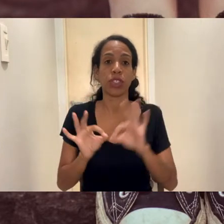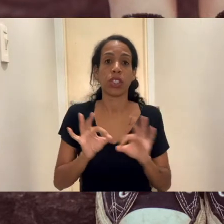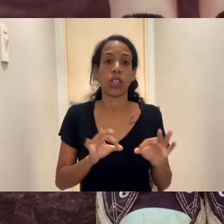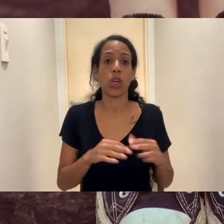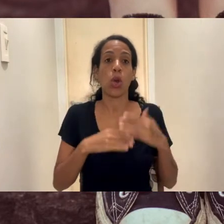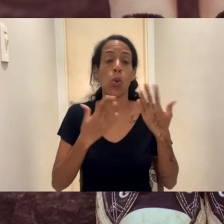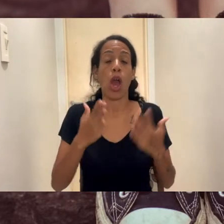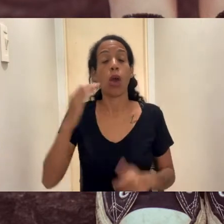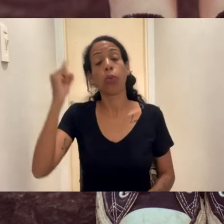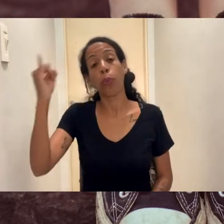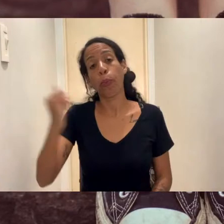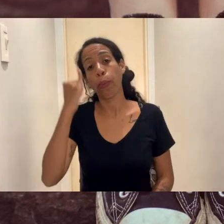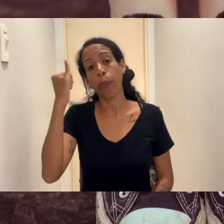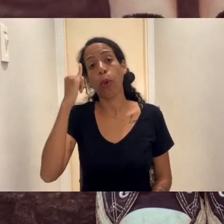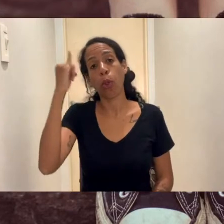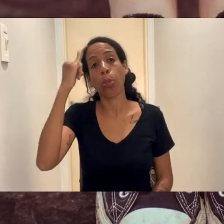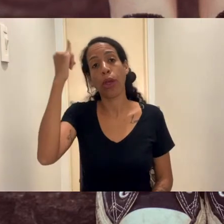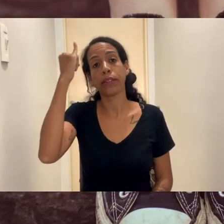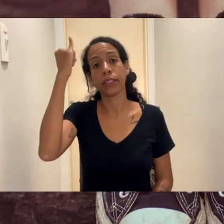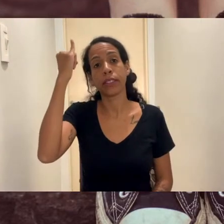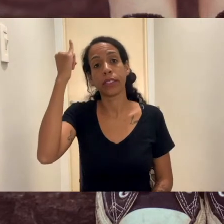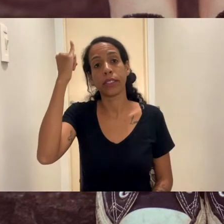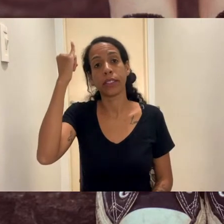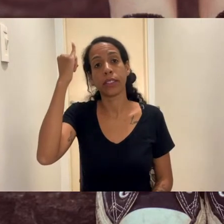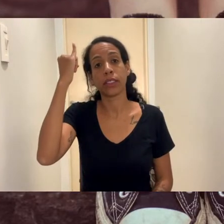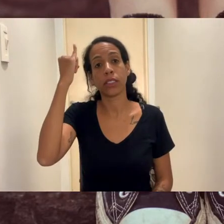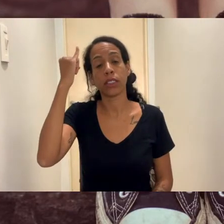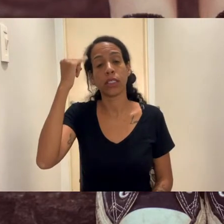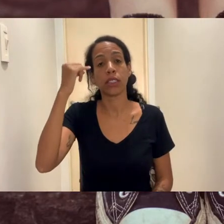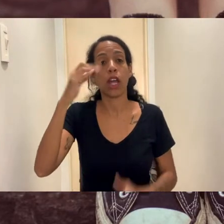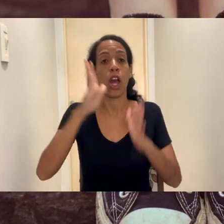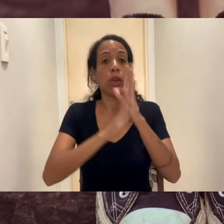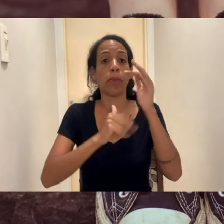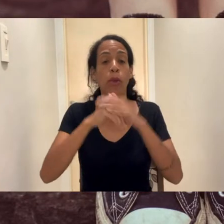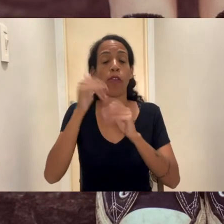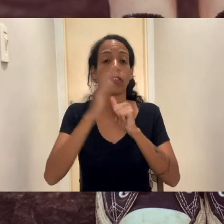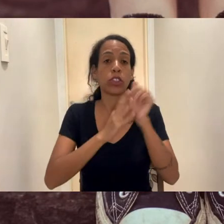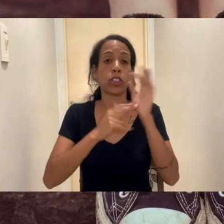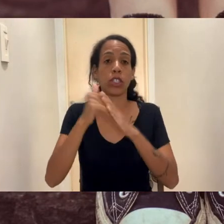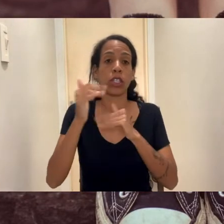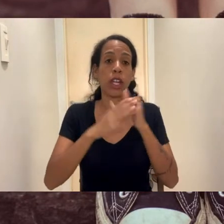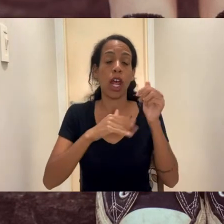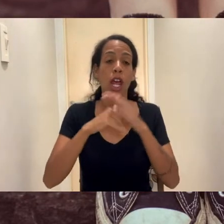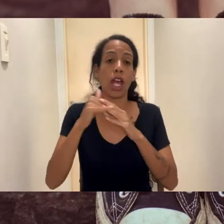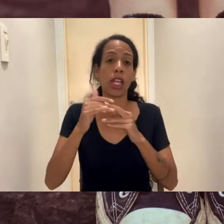a importância desses profissionais, né? Você ter a